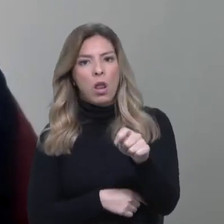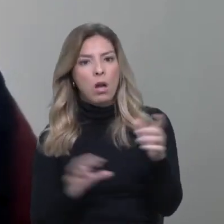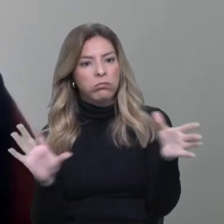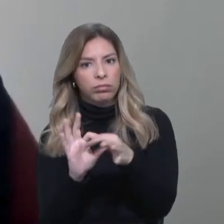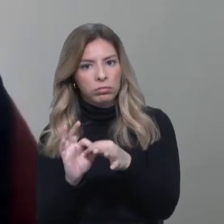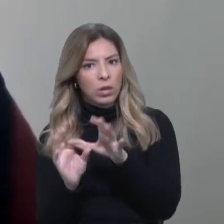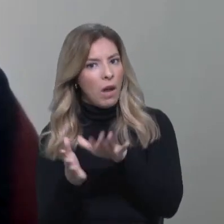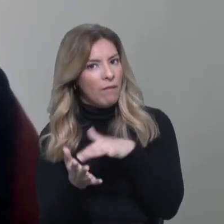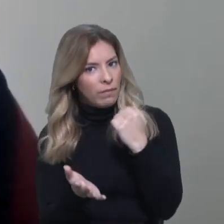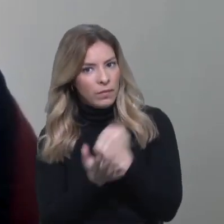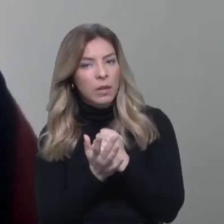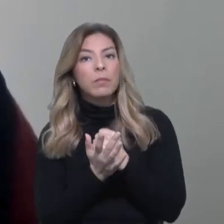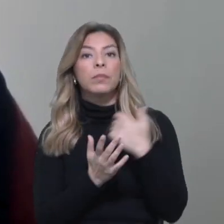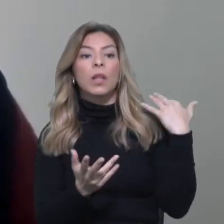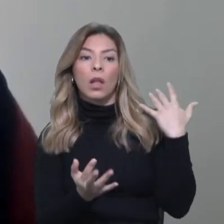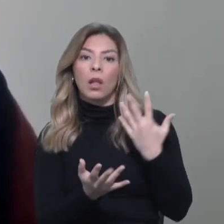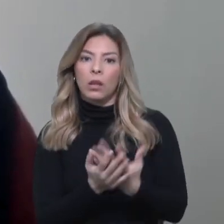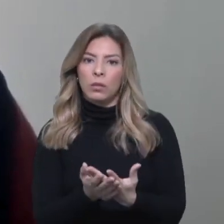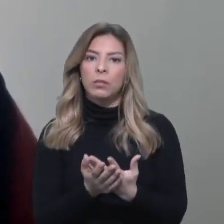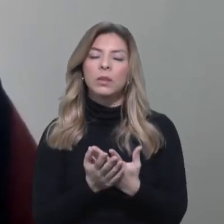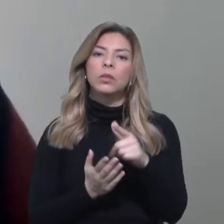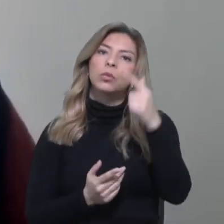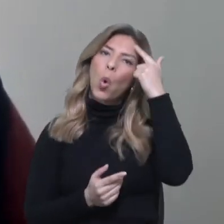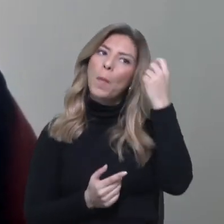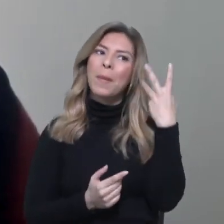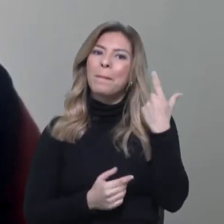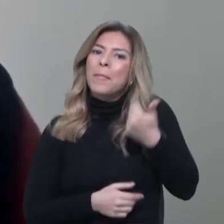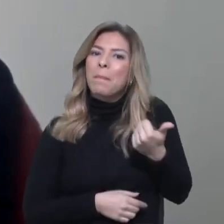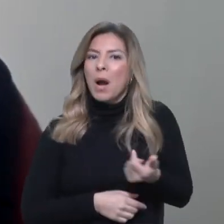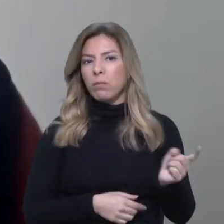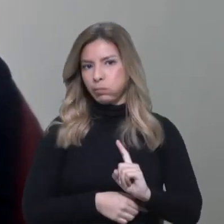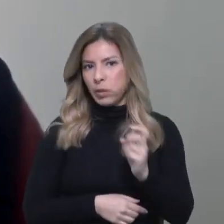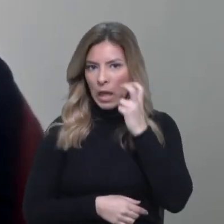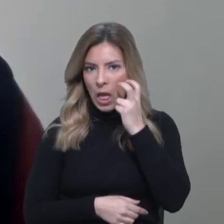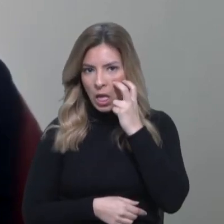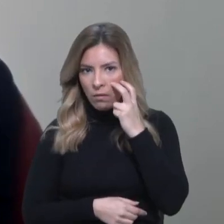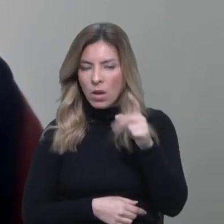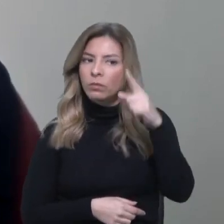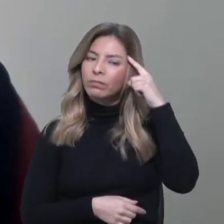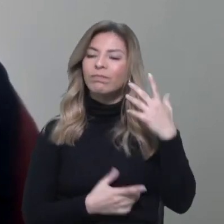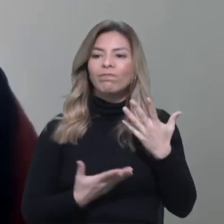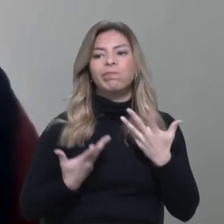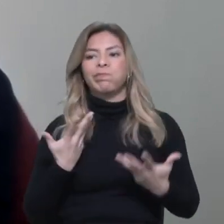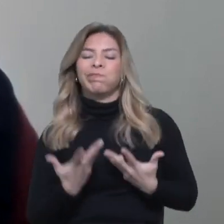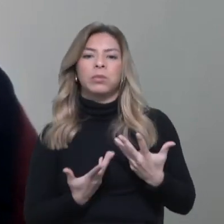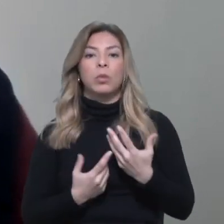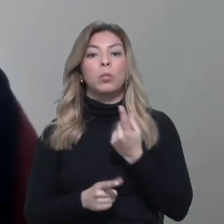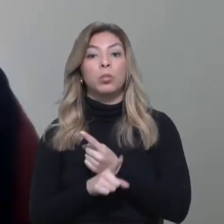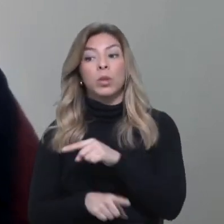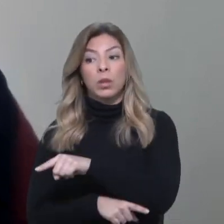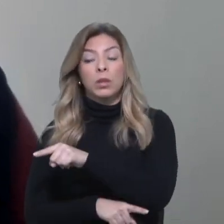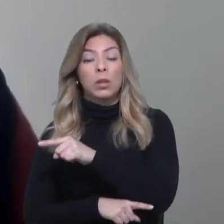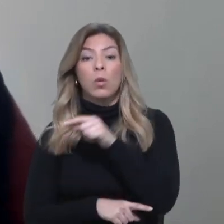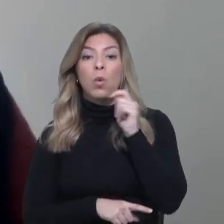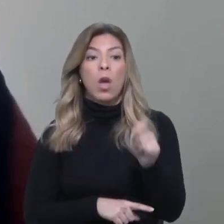Algumas palavras do Papa ao longo dos anos não foram bem compreendidas por Kiev, tendo em conta que o Papa também falou sobre a necessidade de dialogar